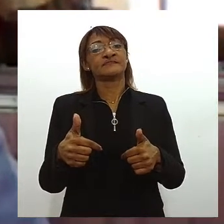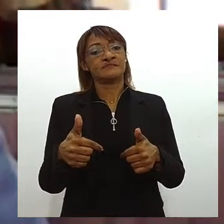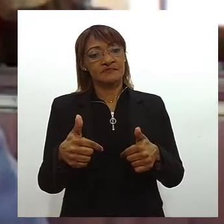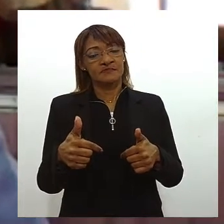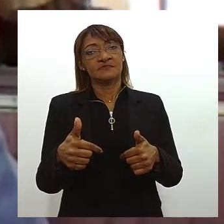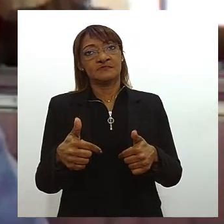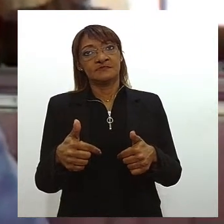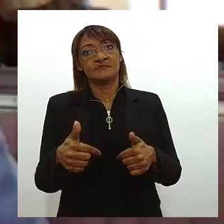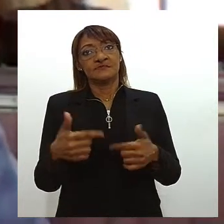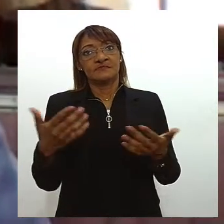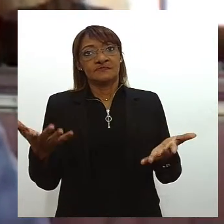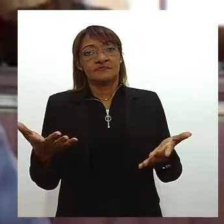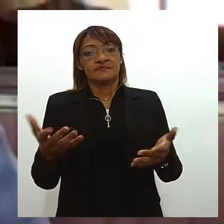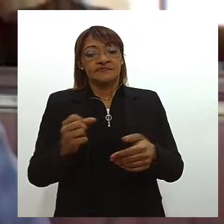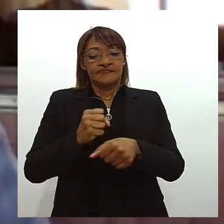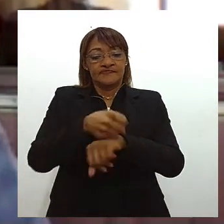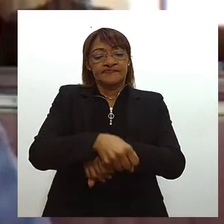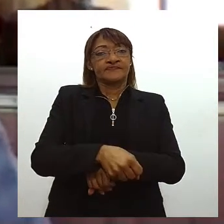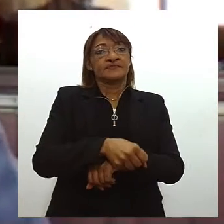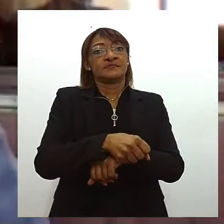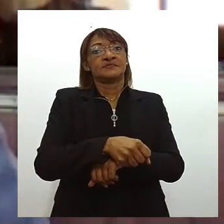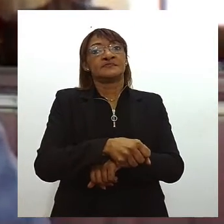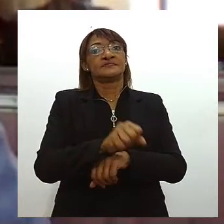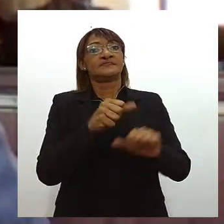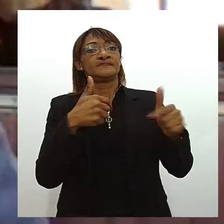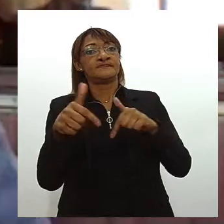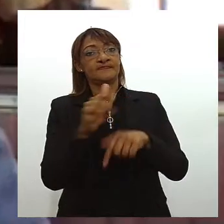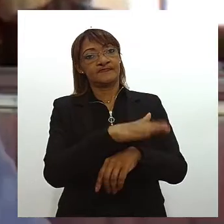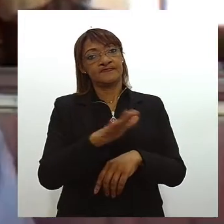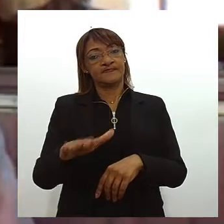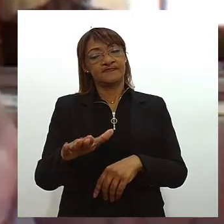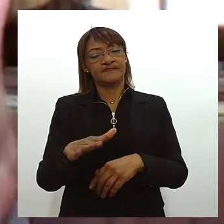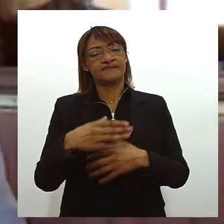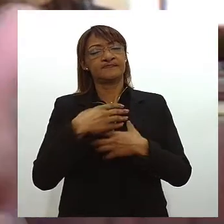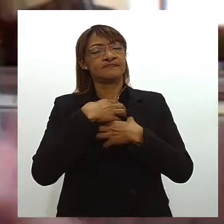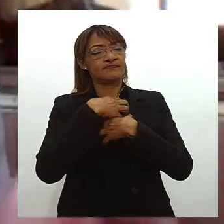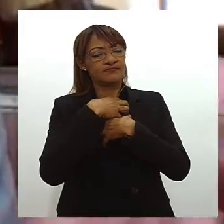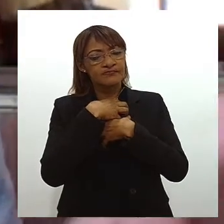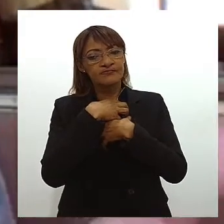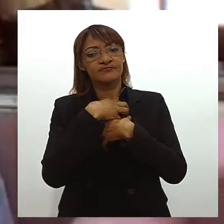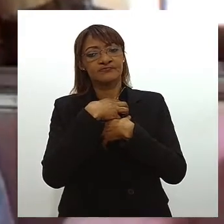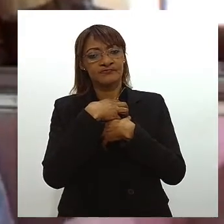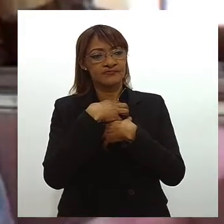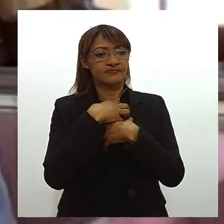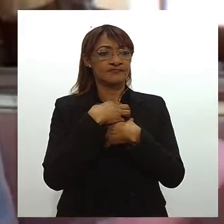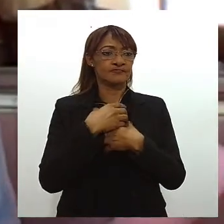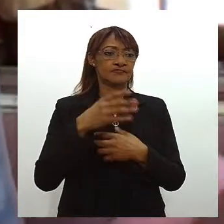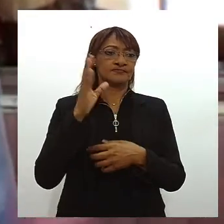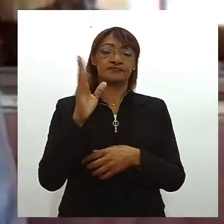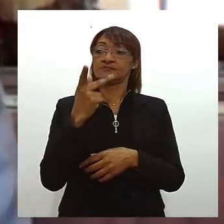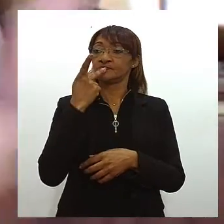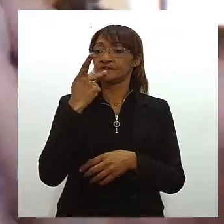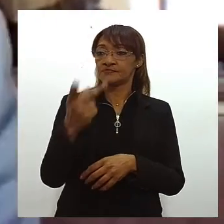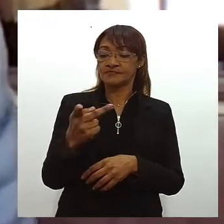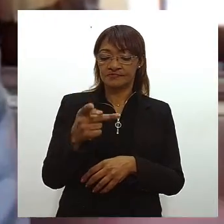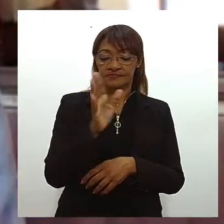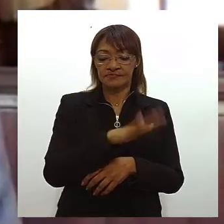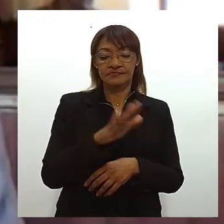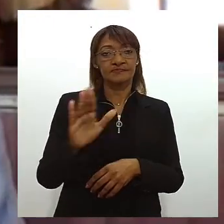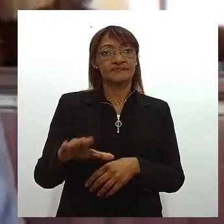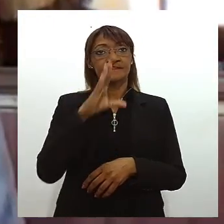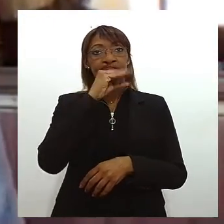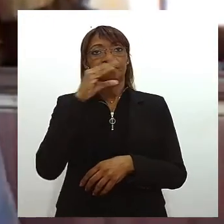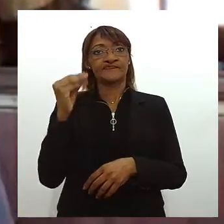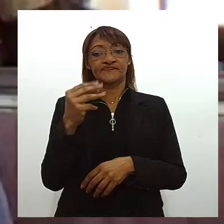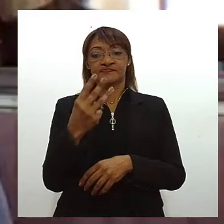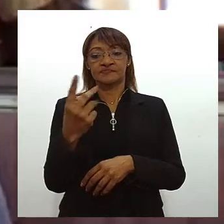ao crescimento do trabalho infantil. Então, temos que lamentar tudo isso e falar do Estatuto da Criança e do Adolescente, dos 31 anos